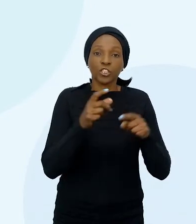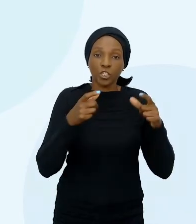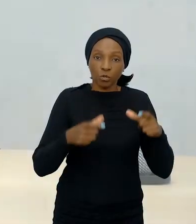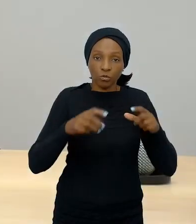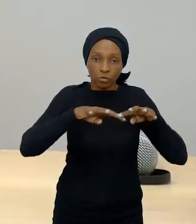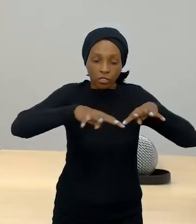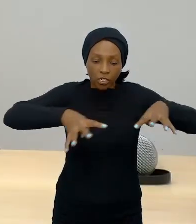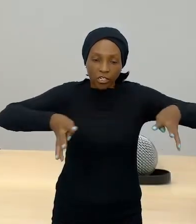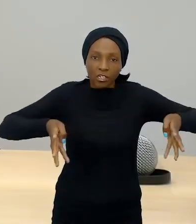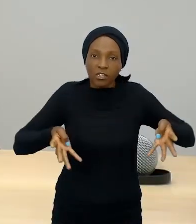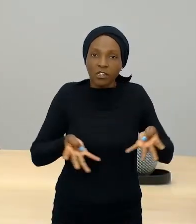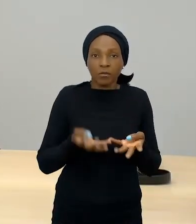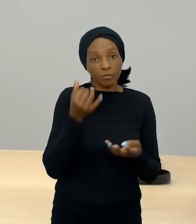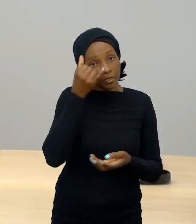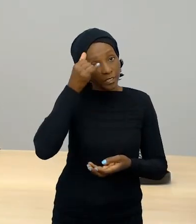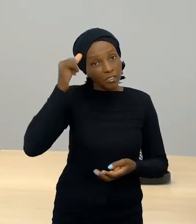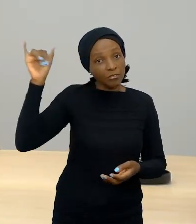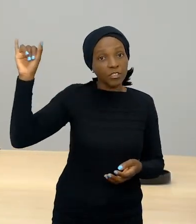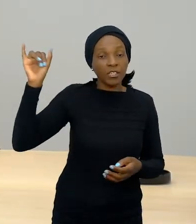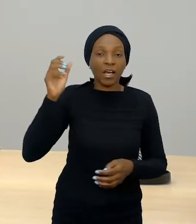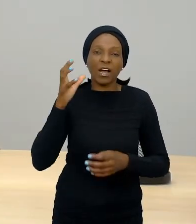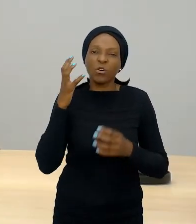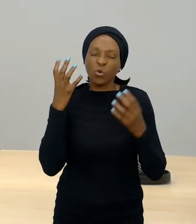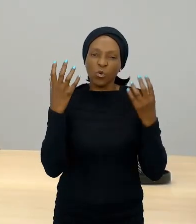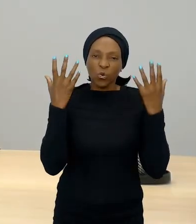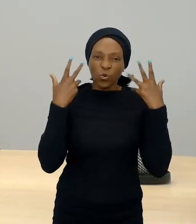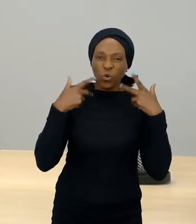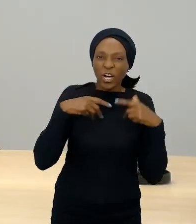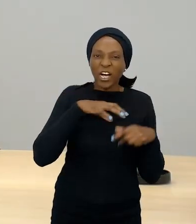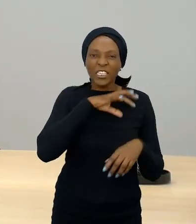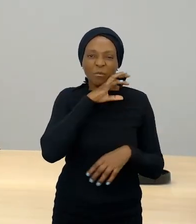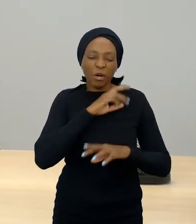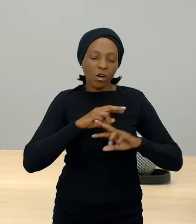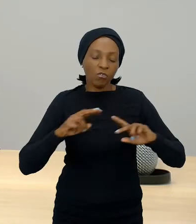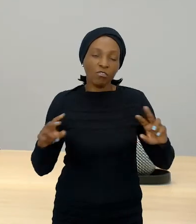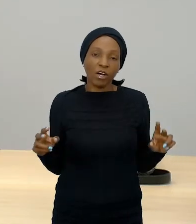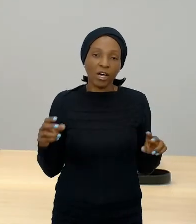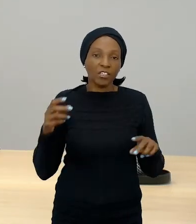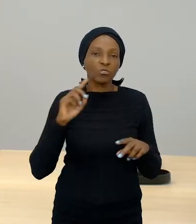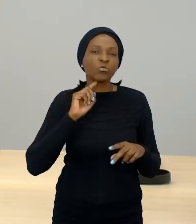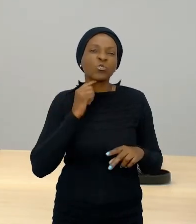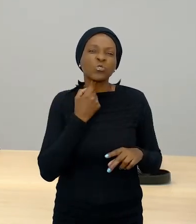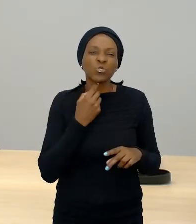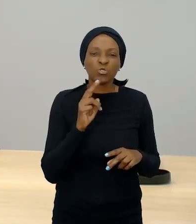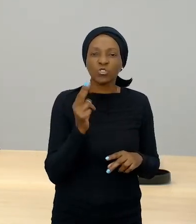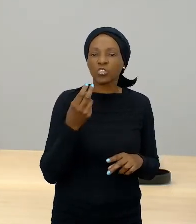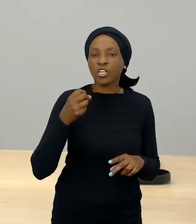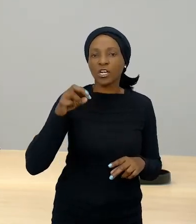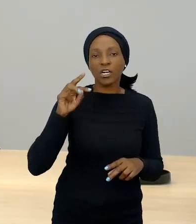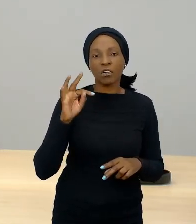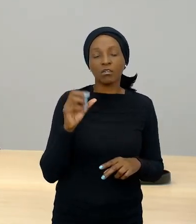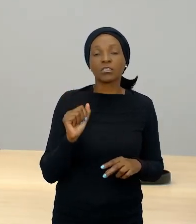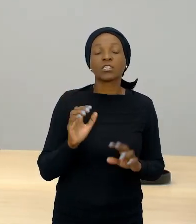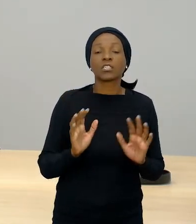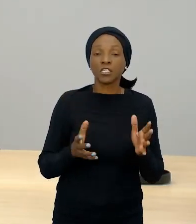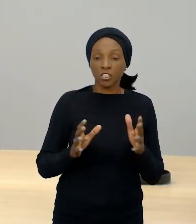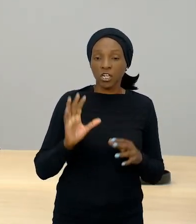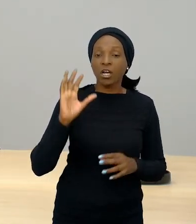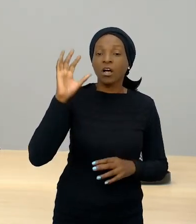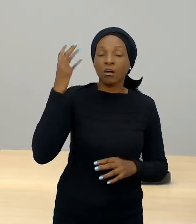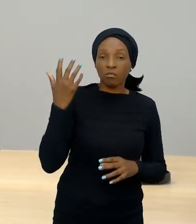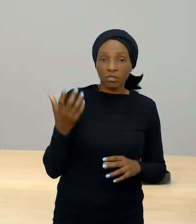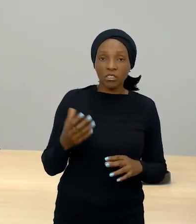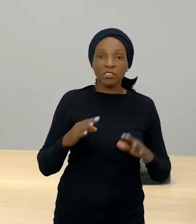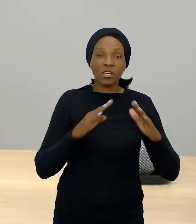animais domésticos aí com a sua horta, né? Já tive casos aí de a gente tentar fazer uma horta na